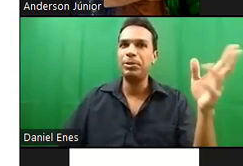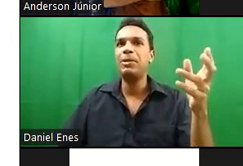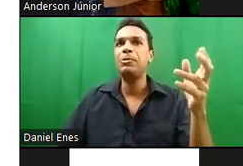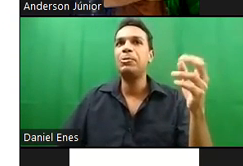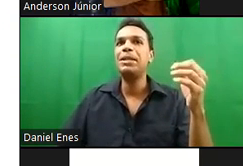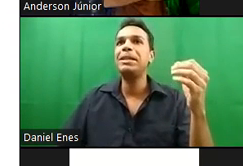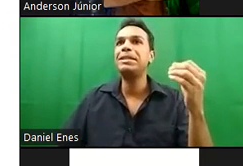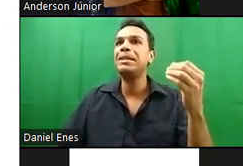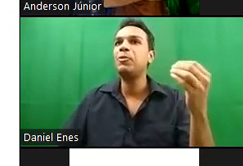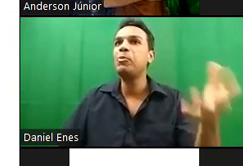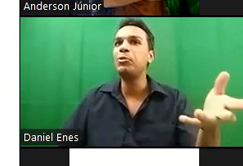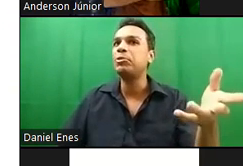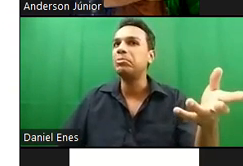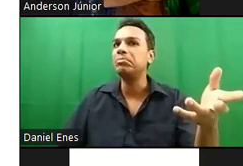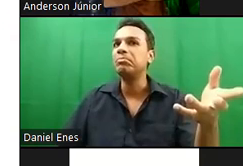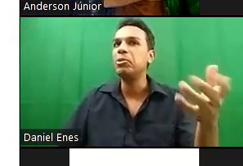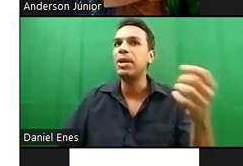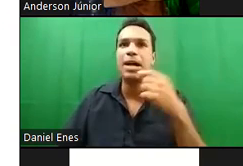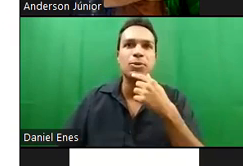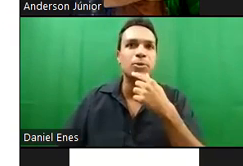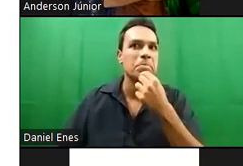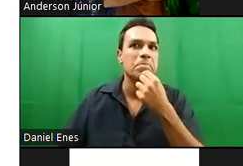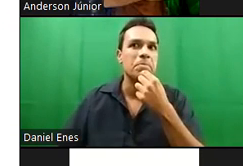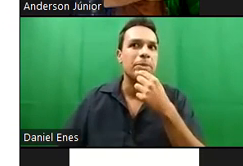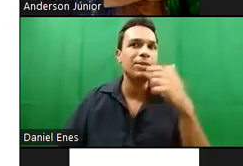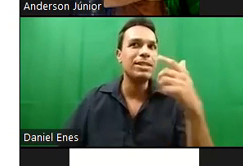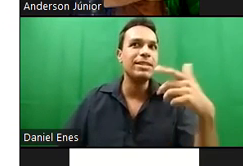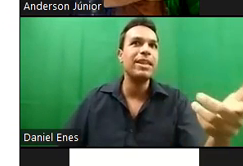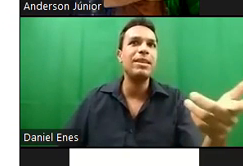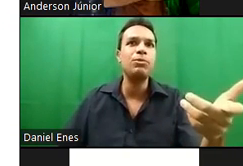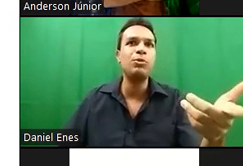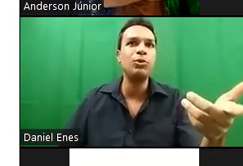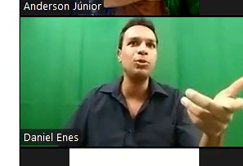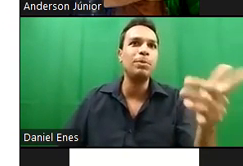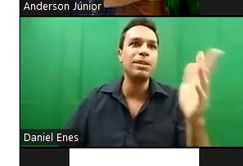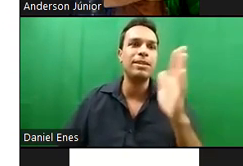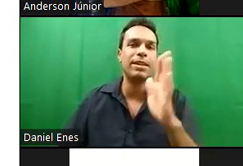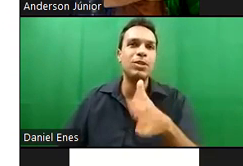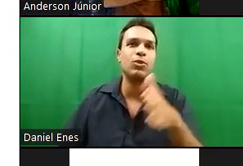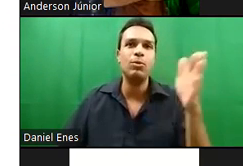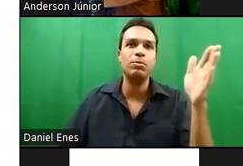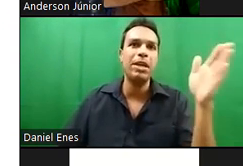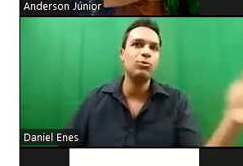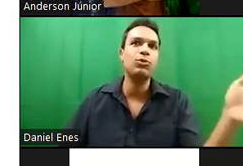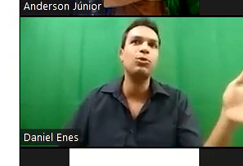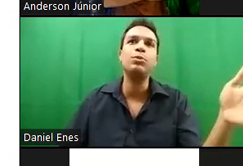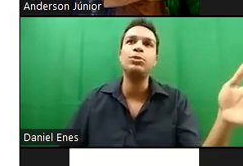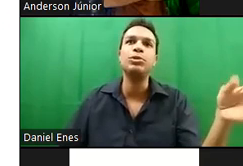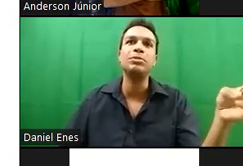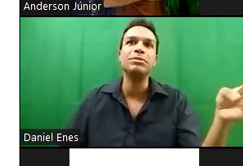mudo, né? O que seria um mudo no caso? Que vocês entendem por mudo para dizer que a pessoa